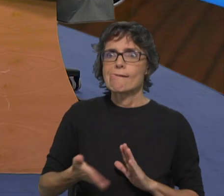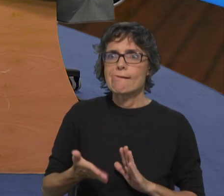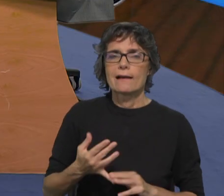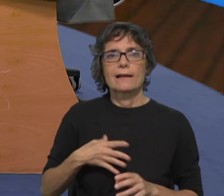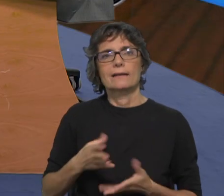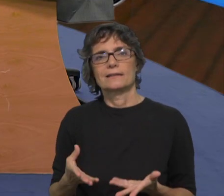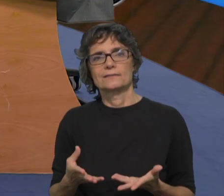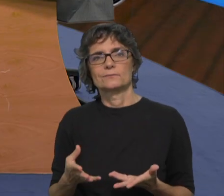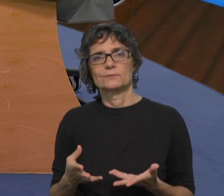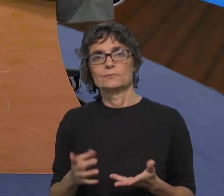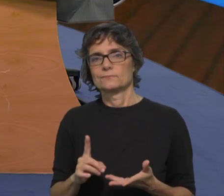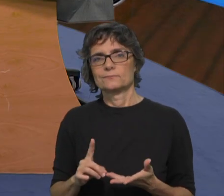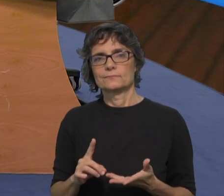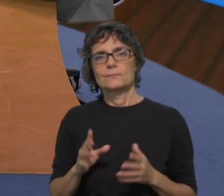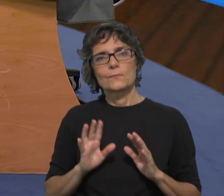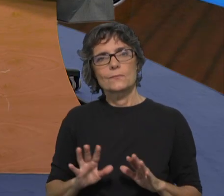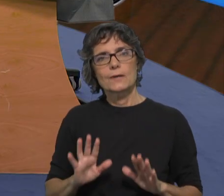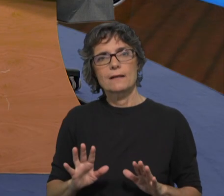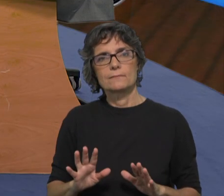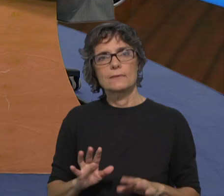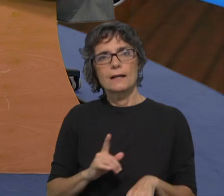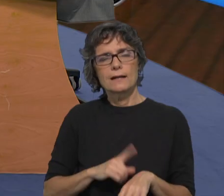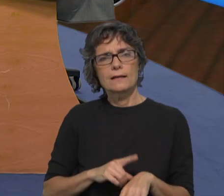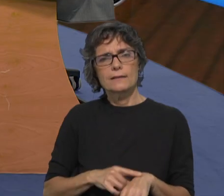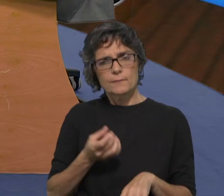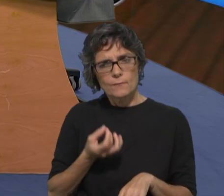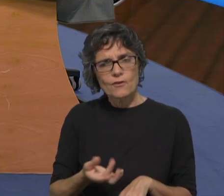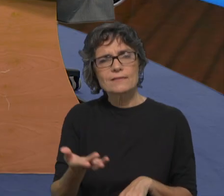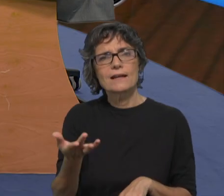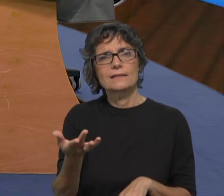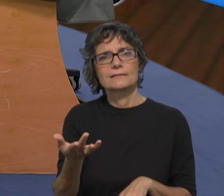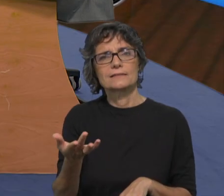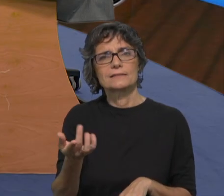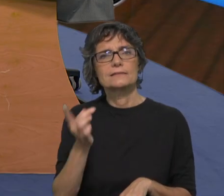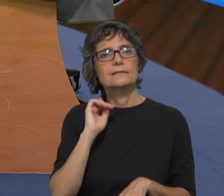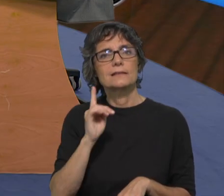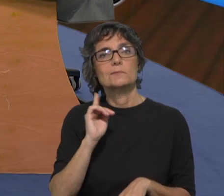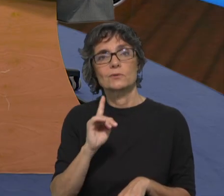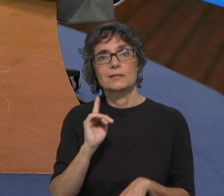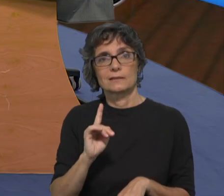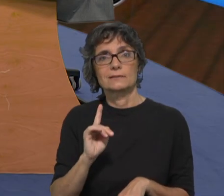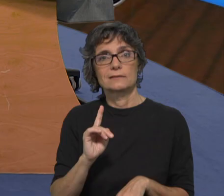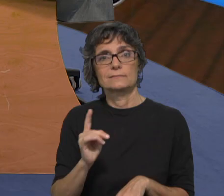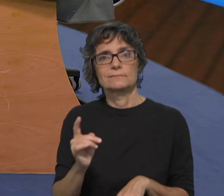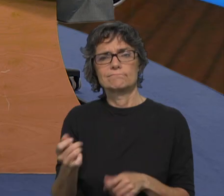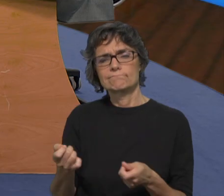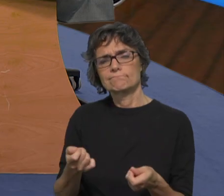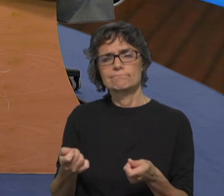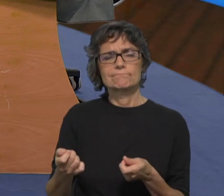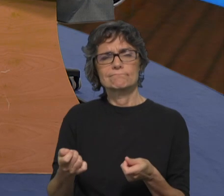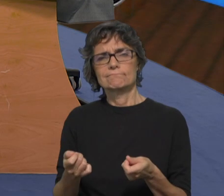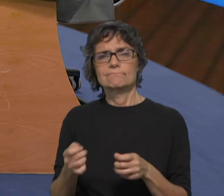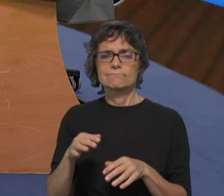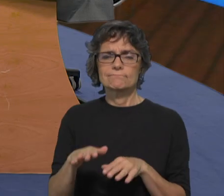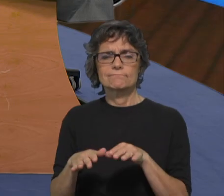conseguir gerir muito bem esta paciência que nós devíamos ter para que as coisas aconteçam.